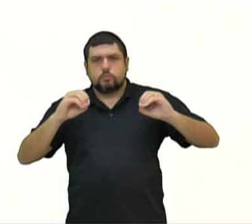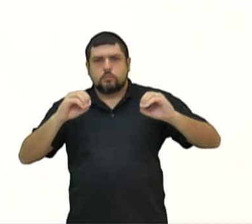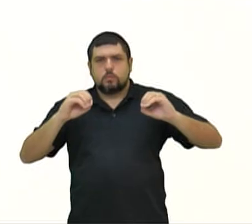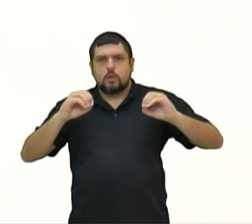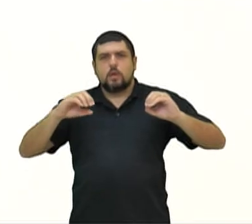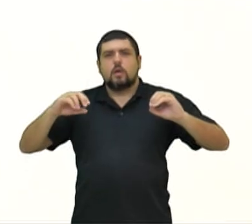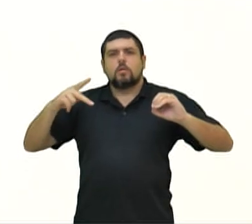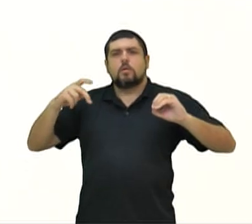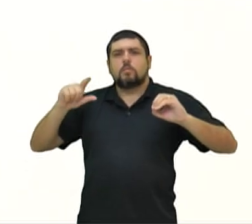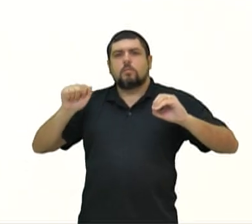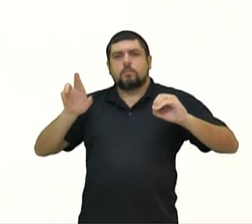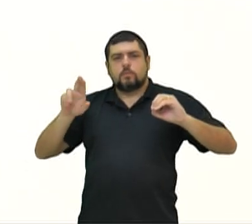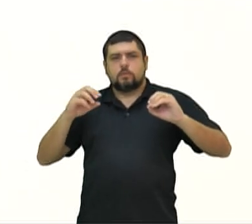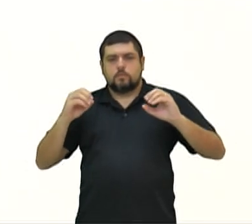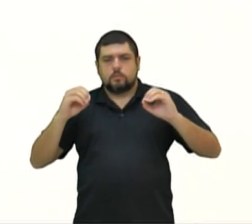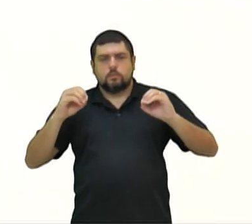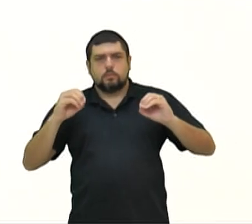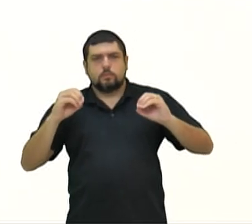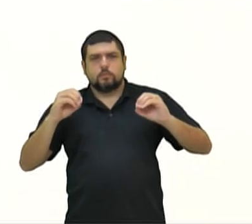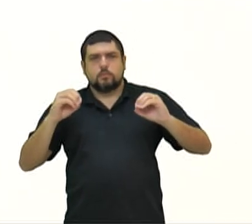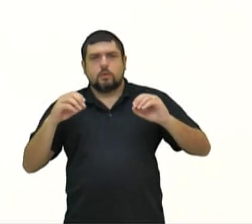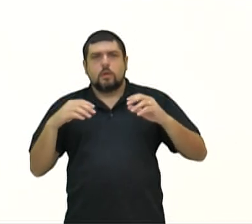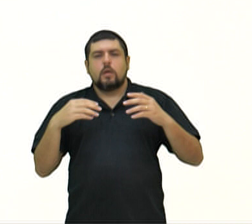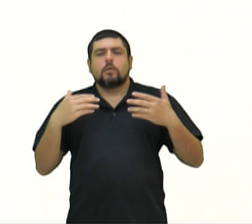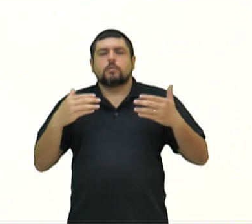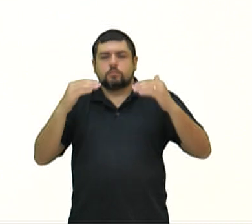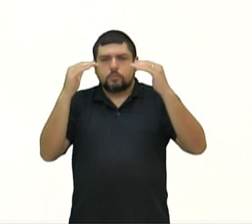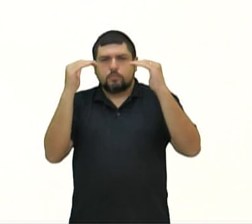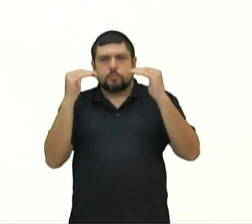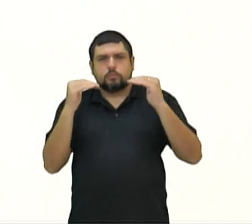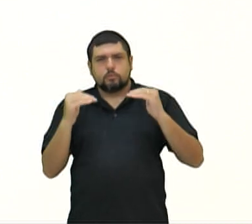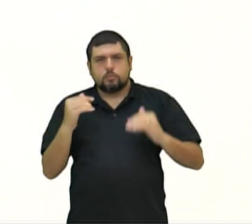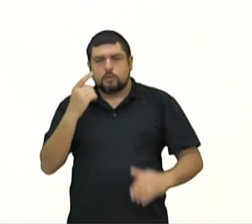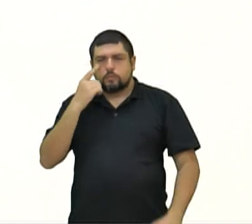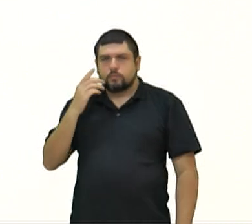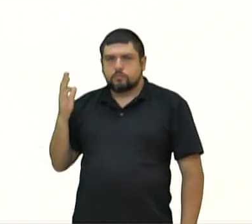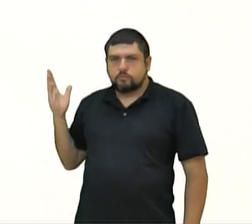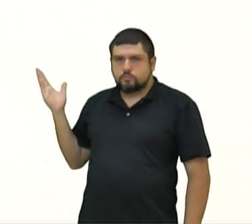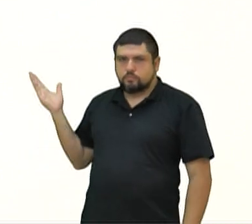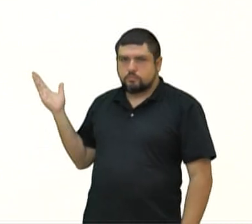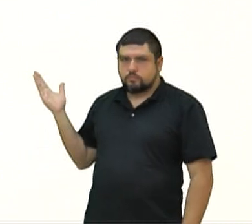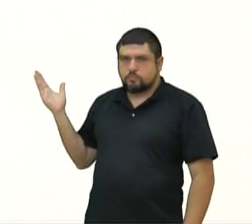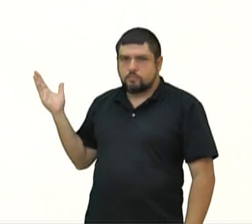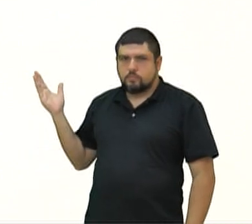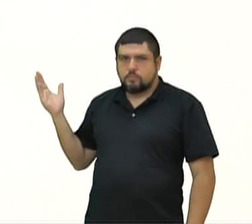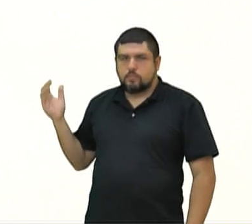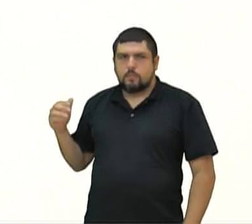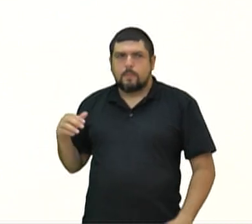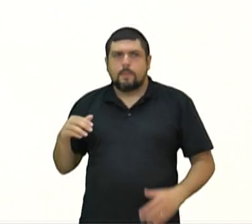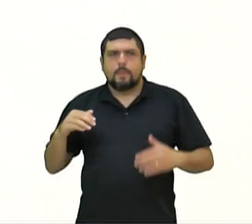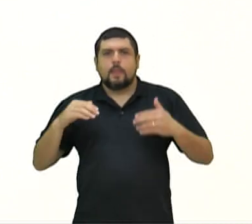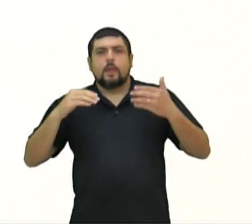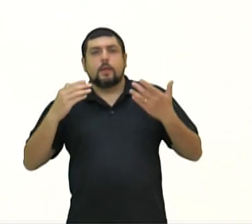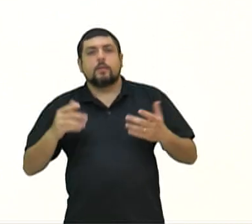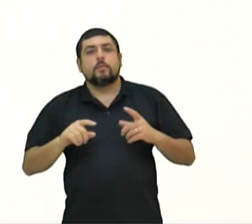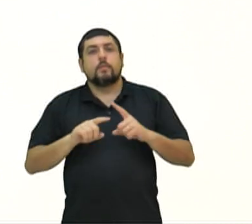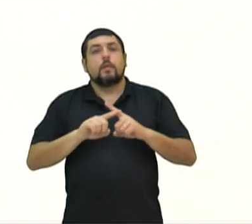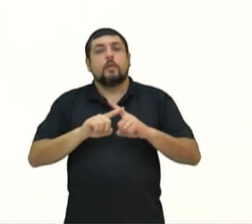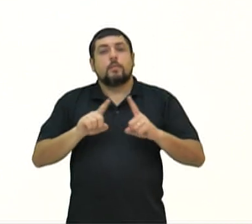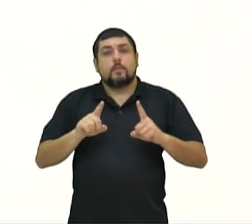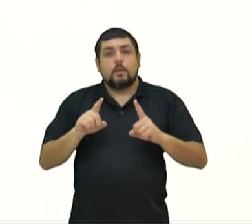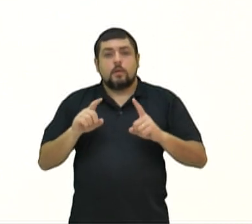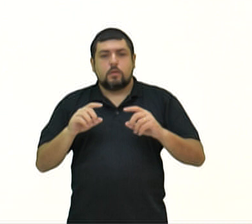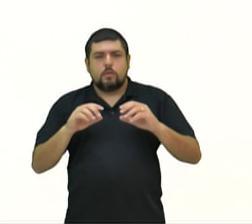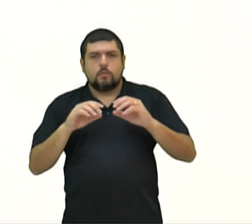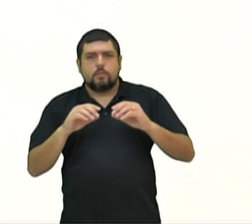polar. Acontece, né, o complemento dessa meiose ali. O que acontece, gente? É desproporcional a divisão do material entre